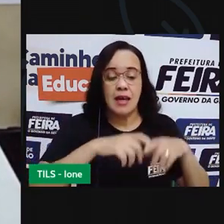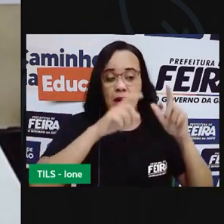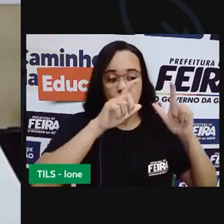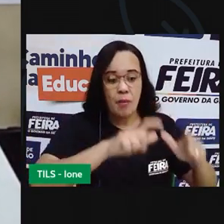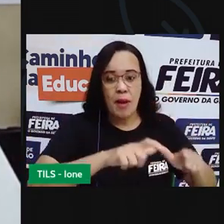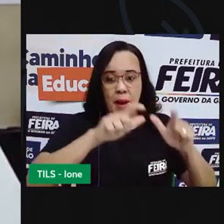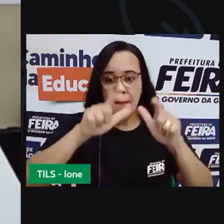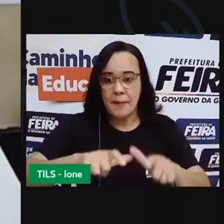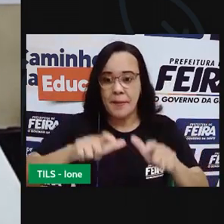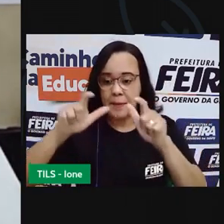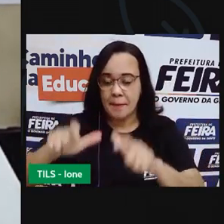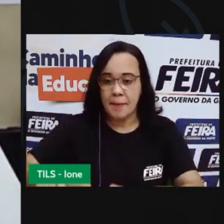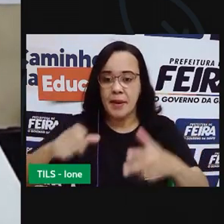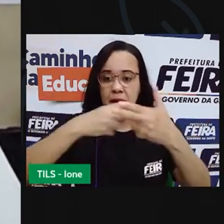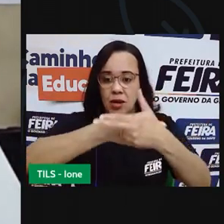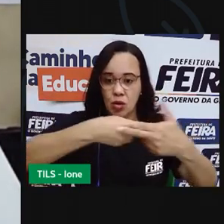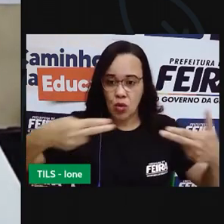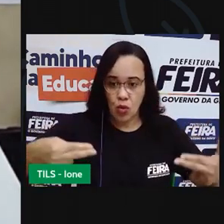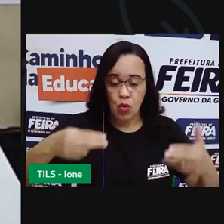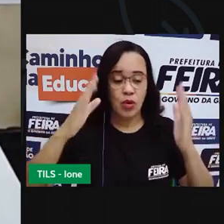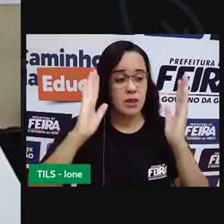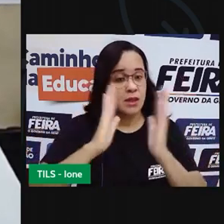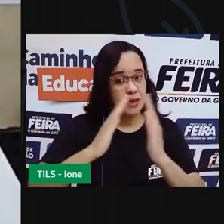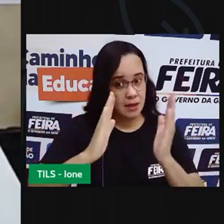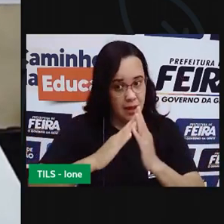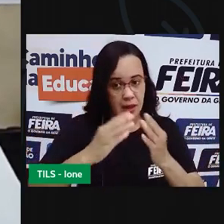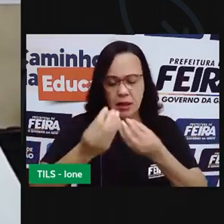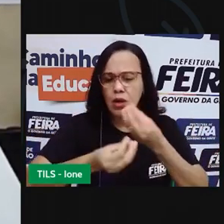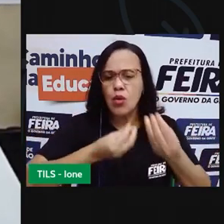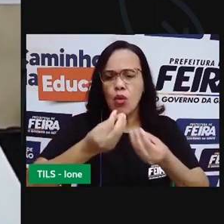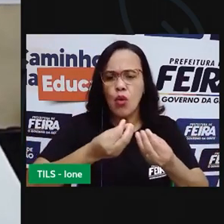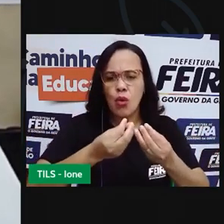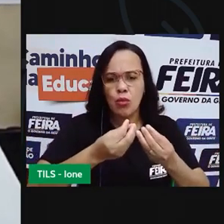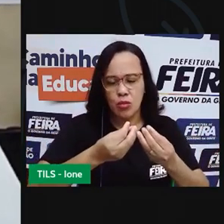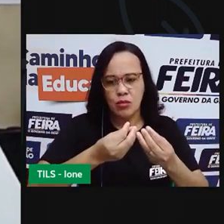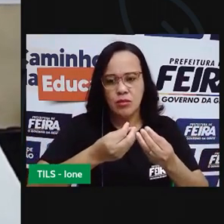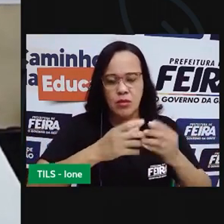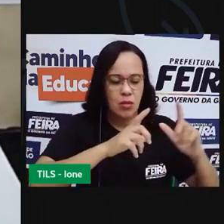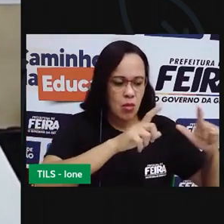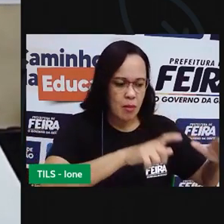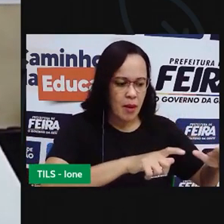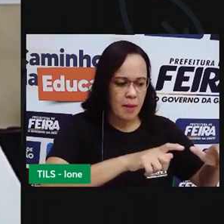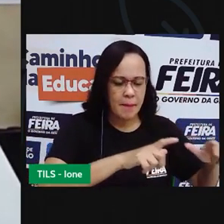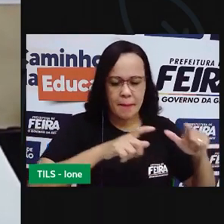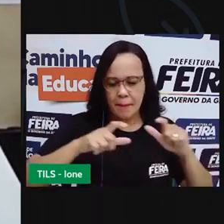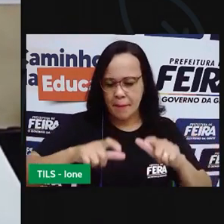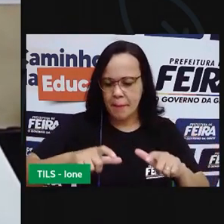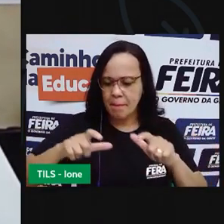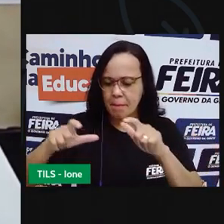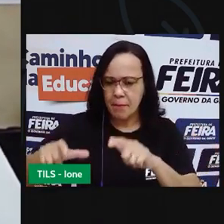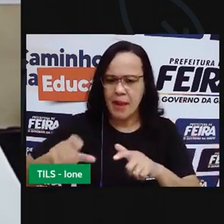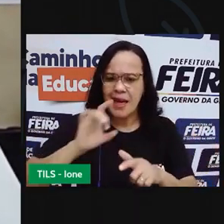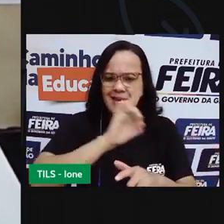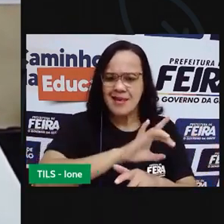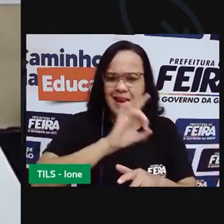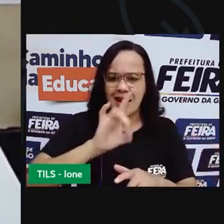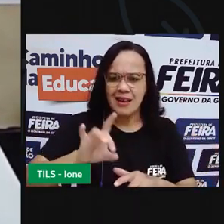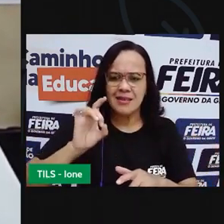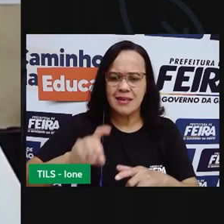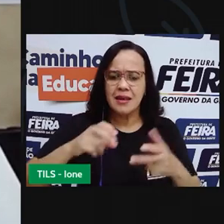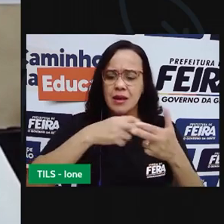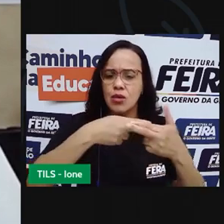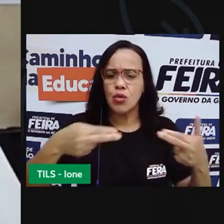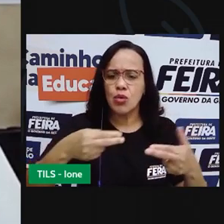diferentes objetos aí em casa. Eu tenho aqui objetos diferentes. Cada